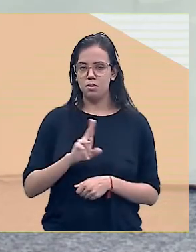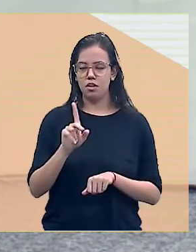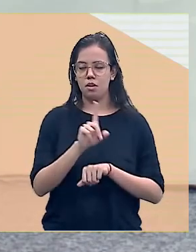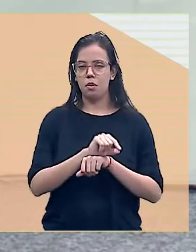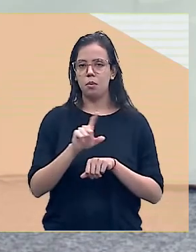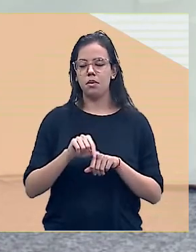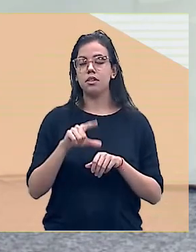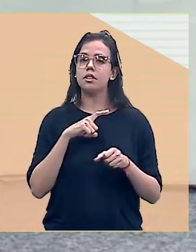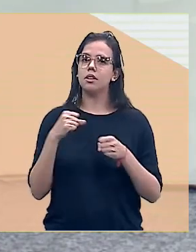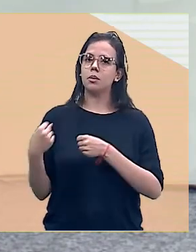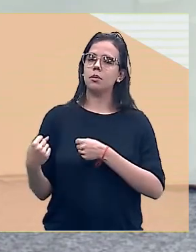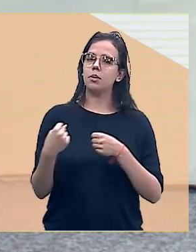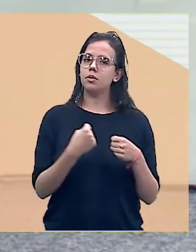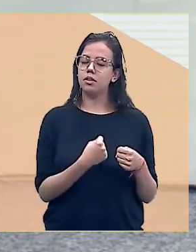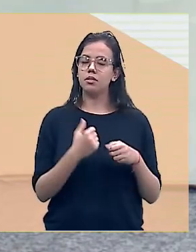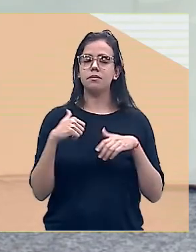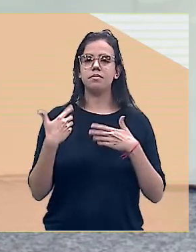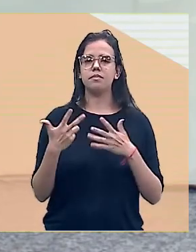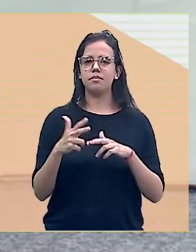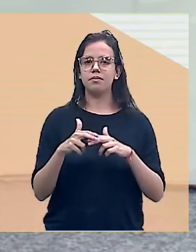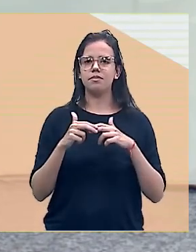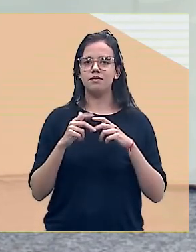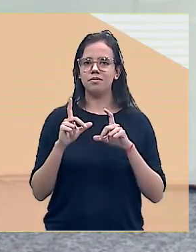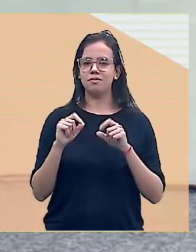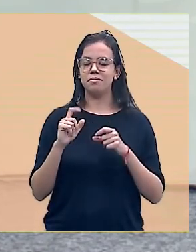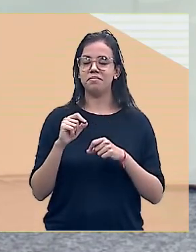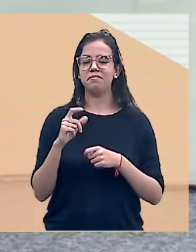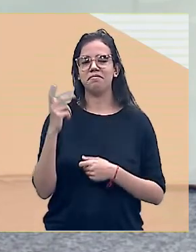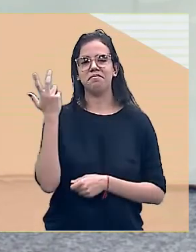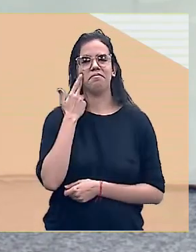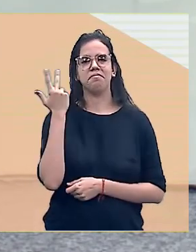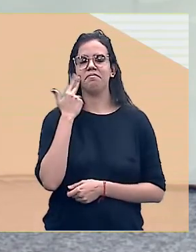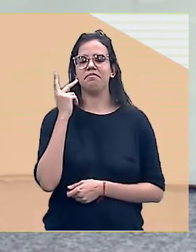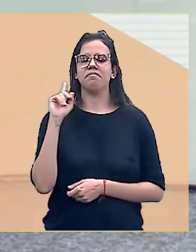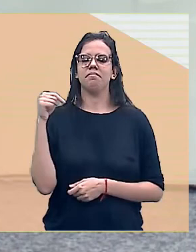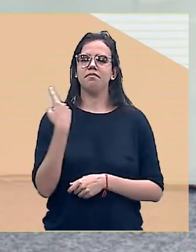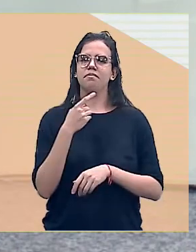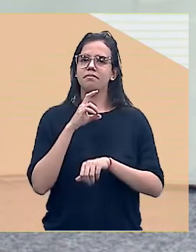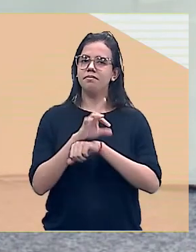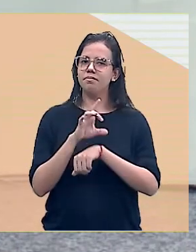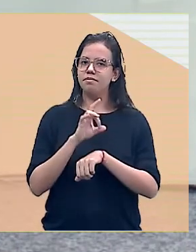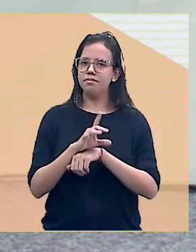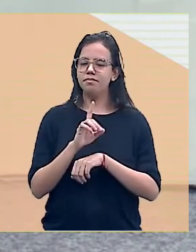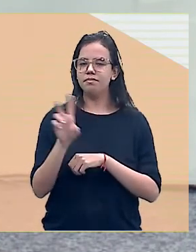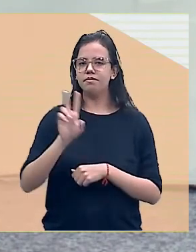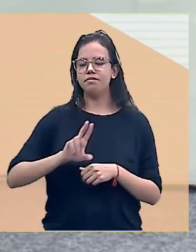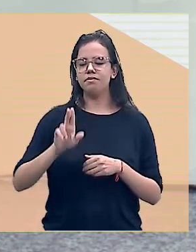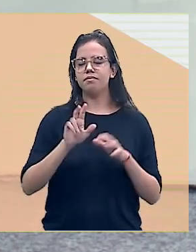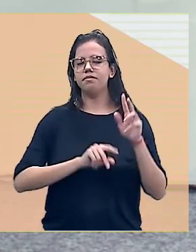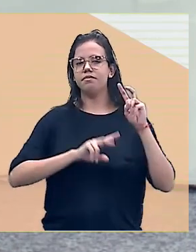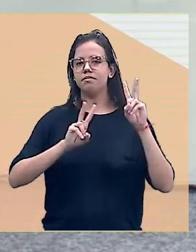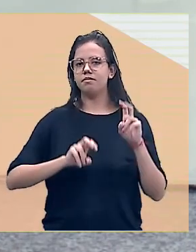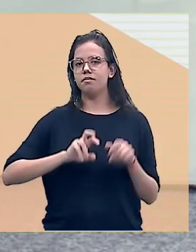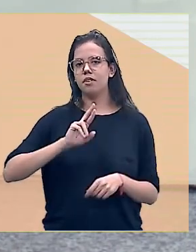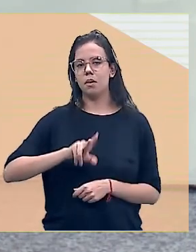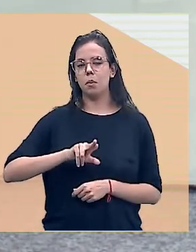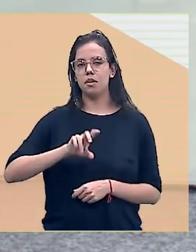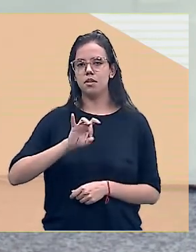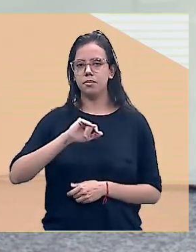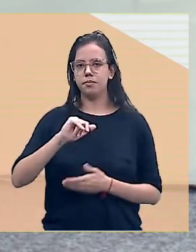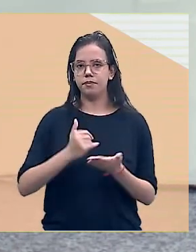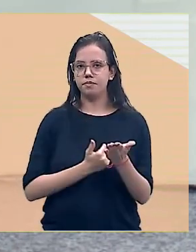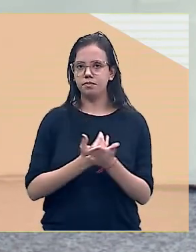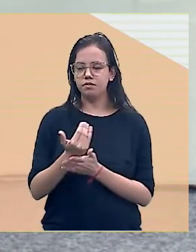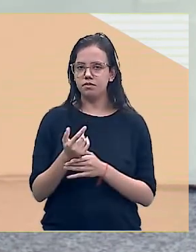argumento de autoridade certo e aí por isso é muito comum que a gente recomende a utilização do Repertório não só na introdução